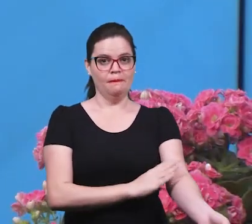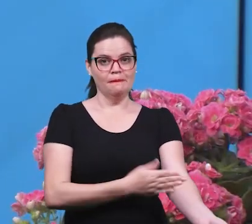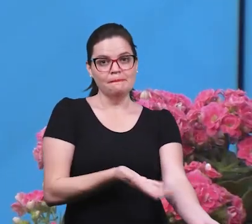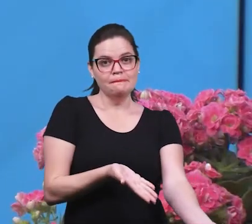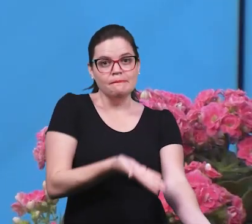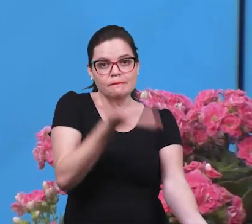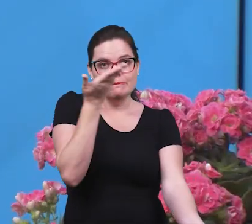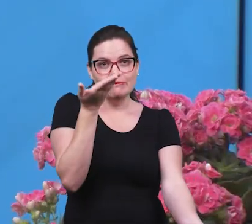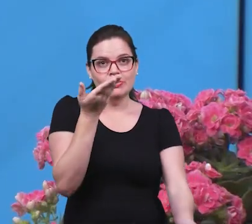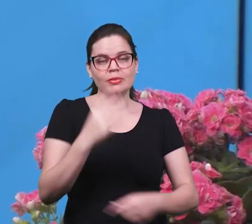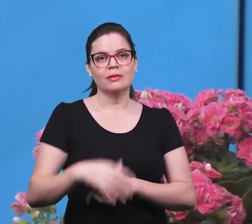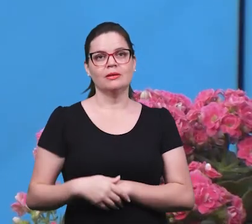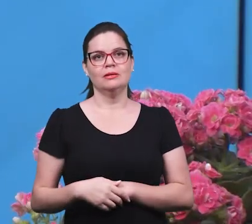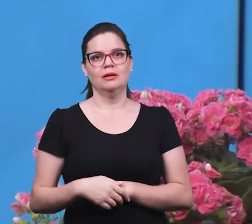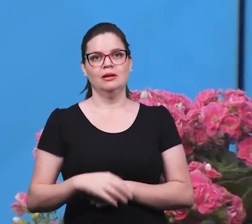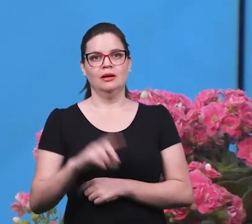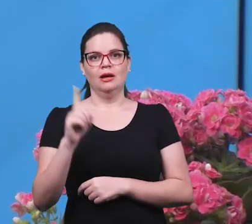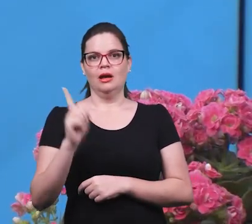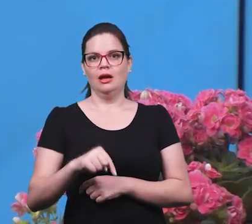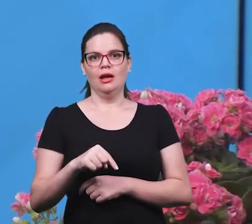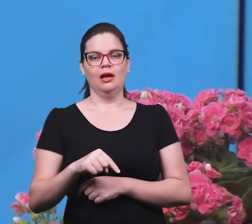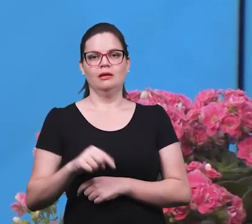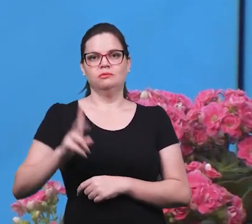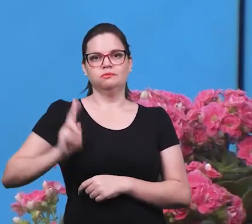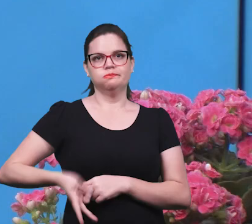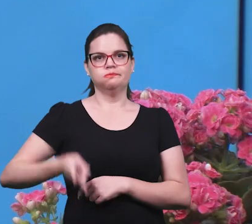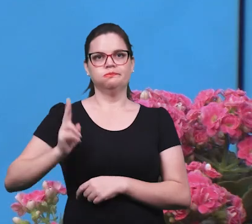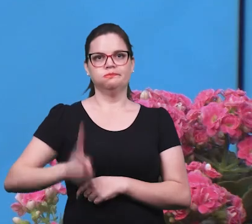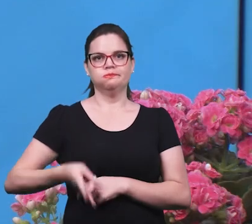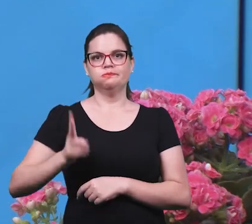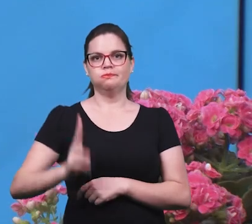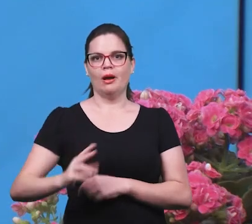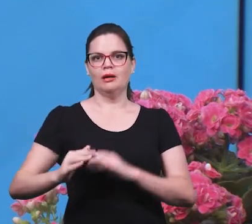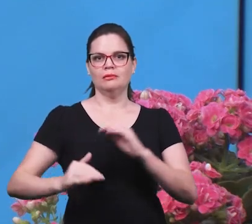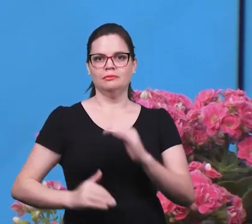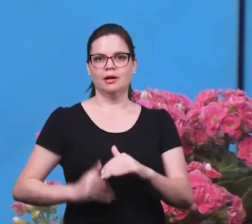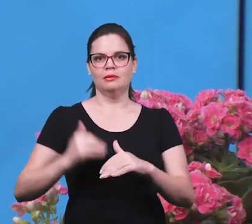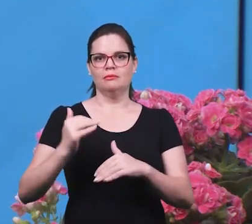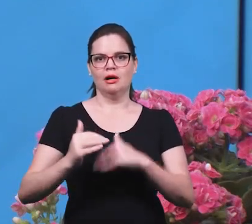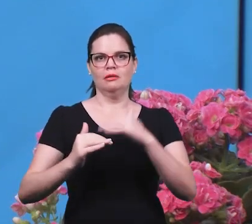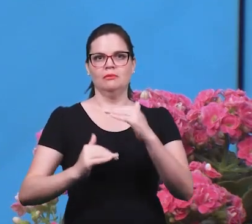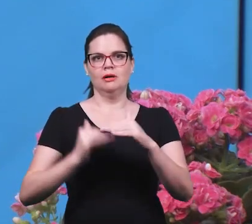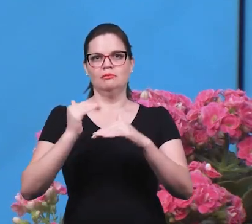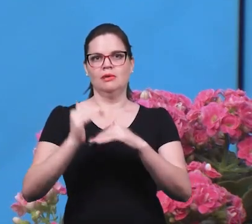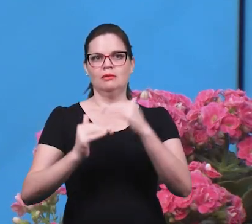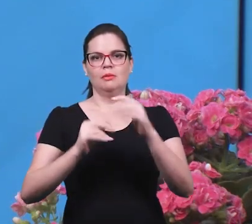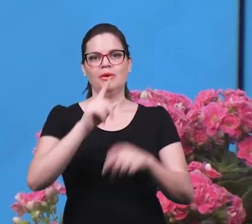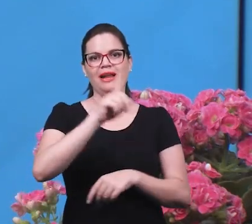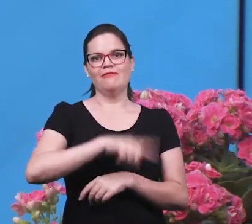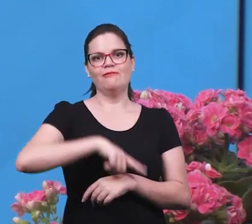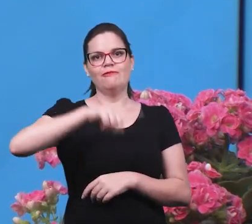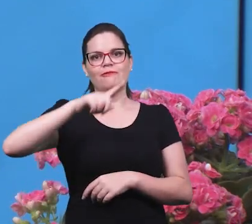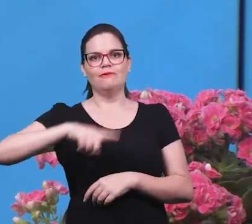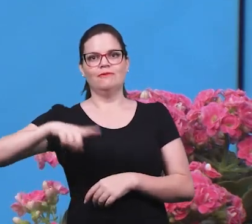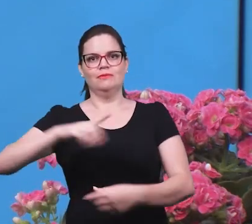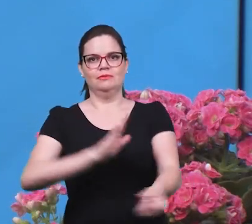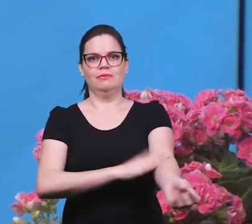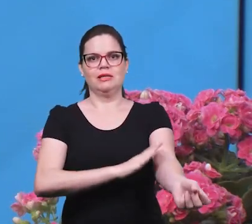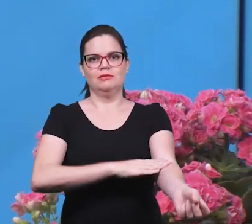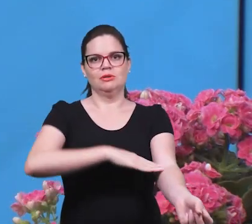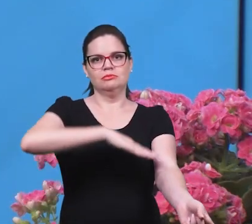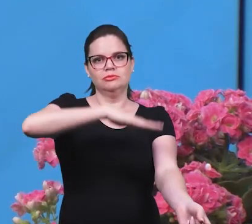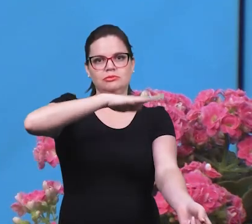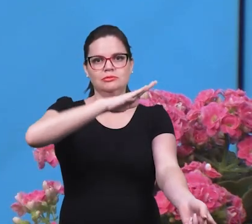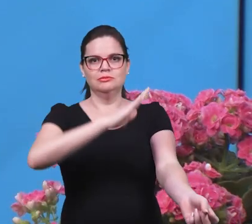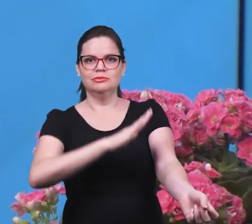hipertensão, ela é uma doença crônica e que ela vai subindo, vai variando de acordo com os episódios do